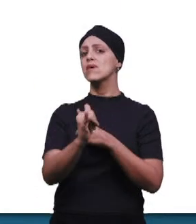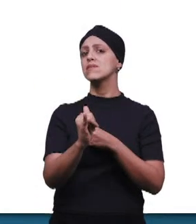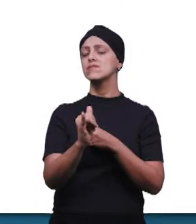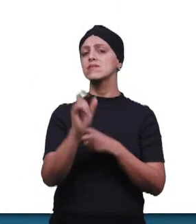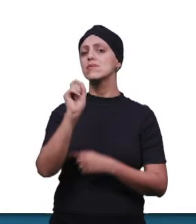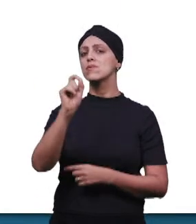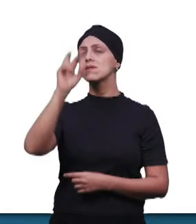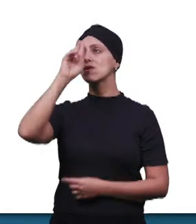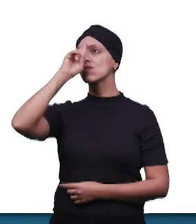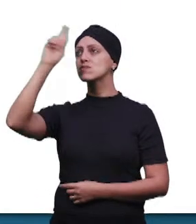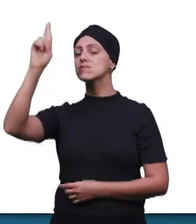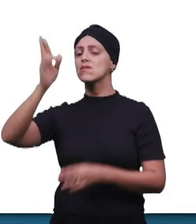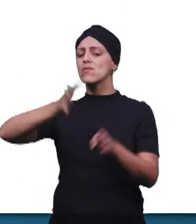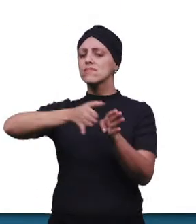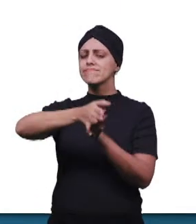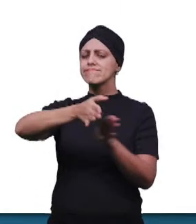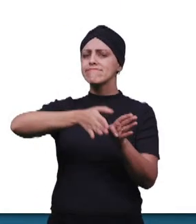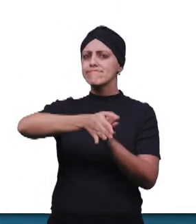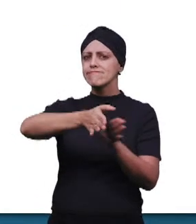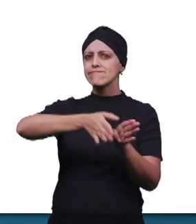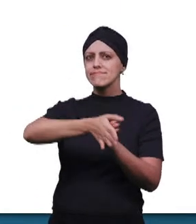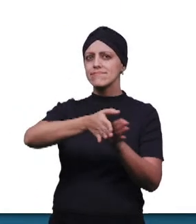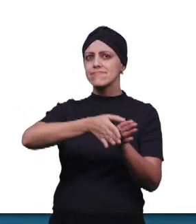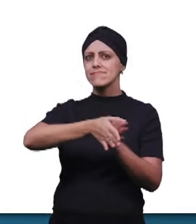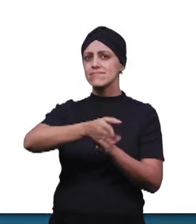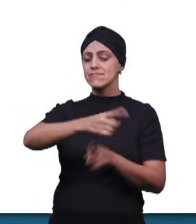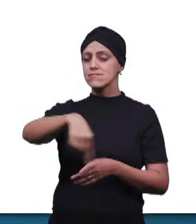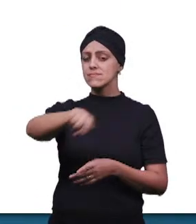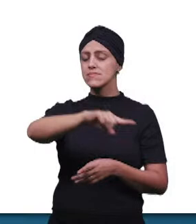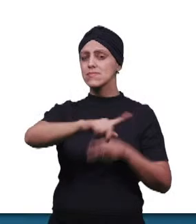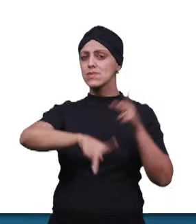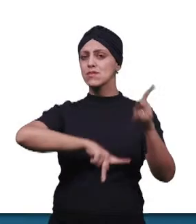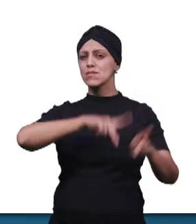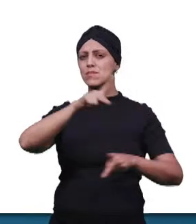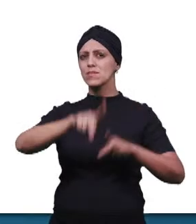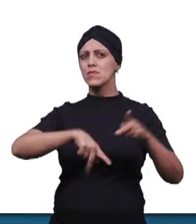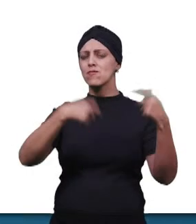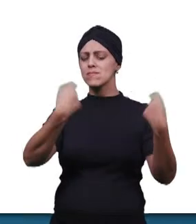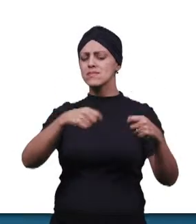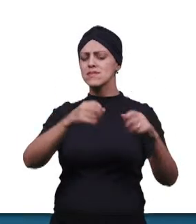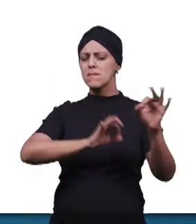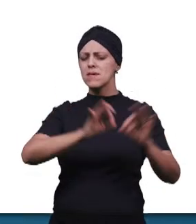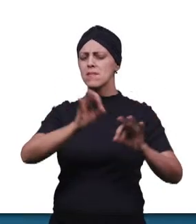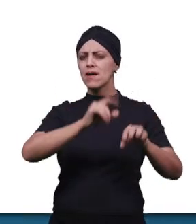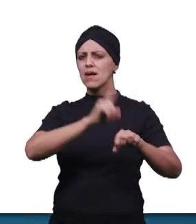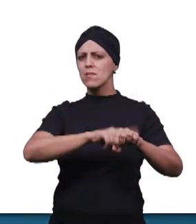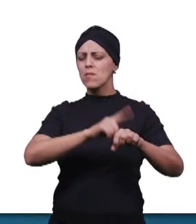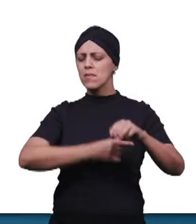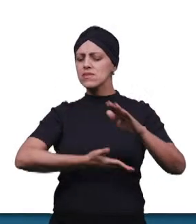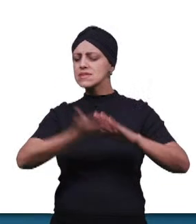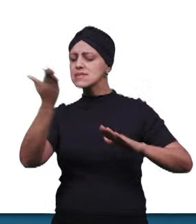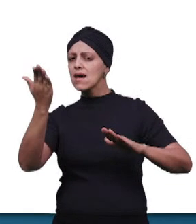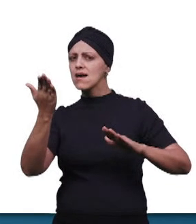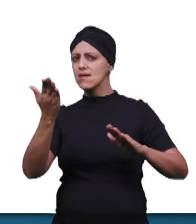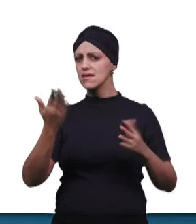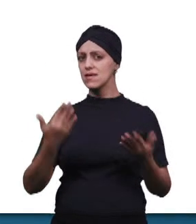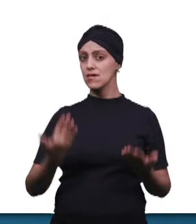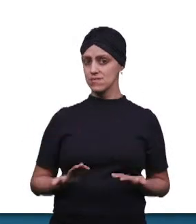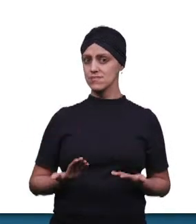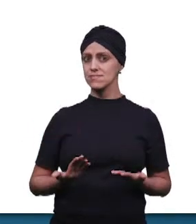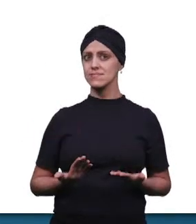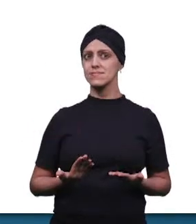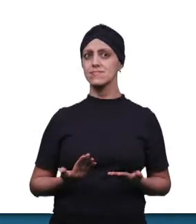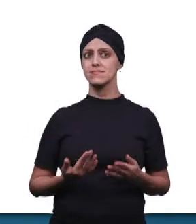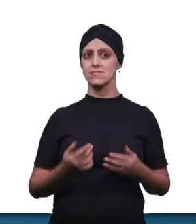das orientações dadas por Deus para que o povo estivesse preparado para a saída?